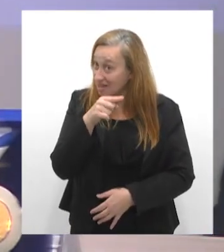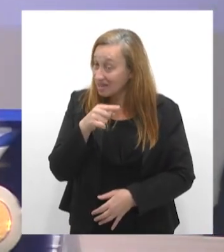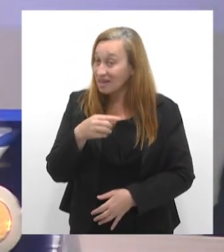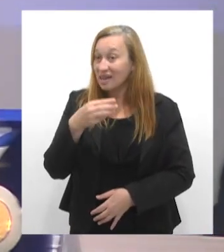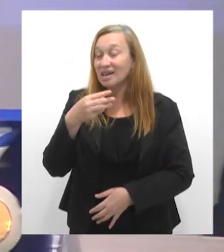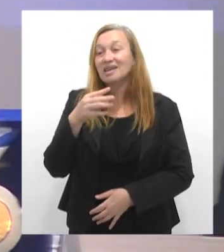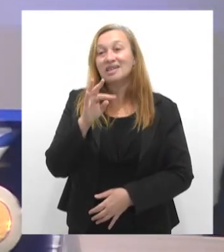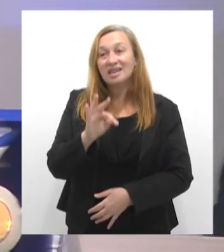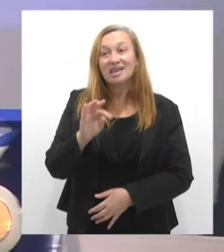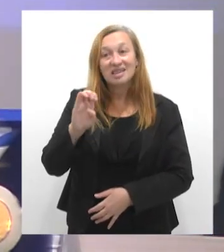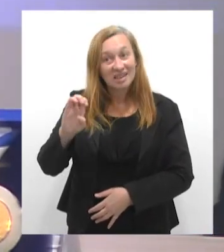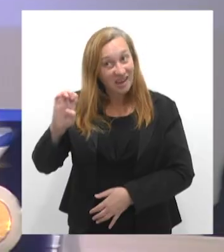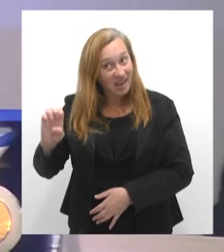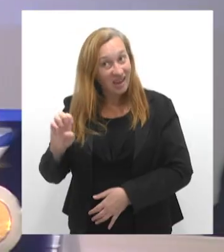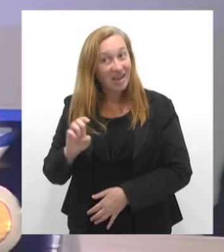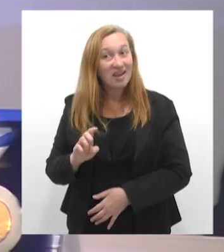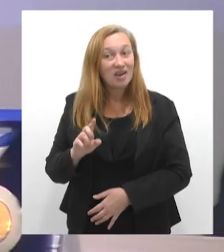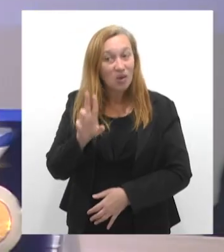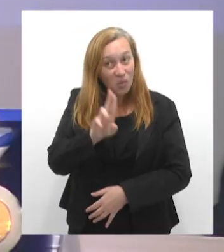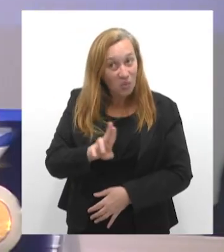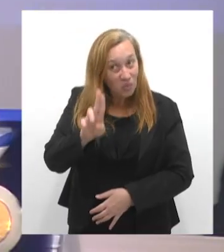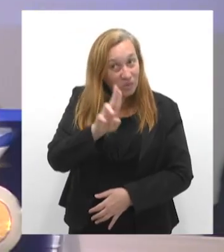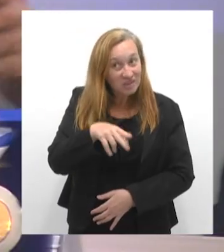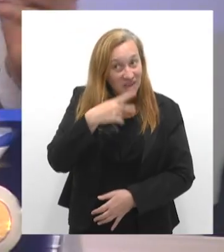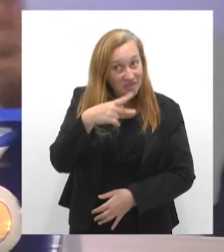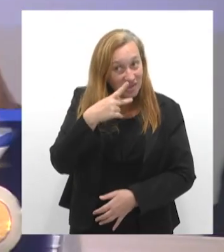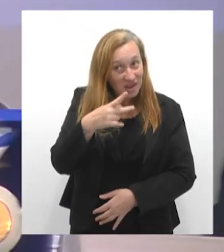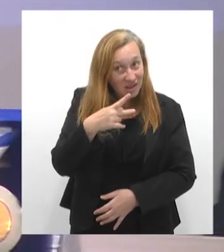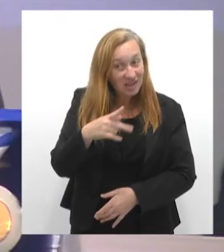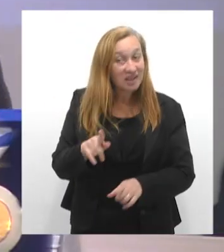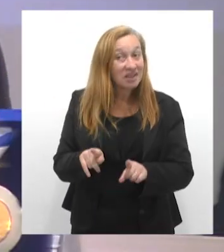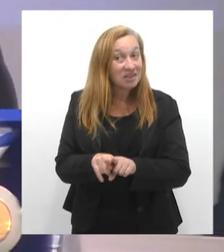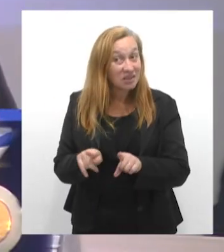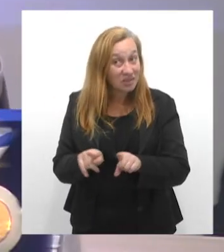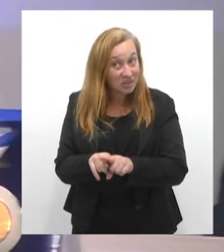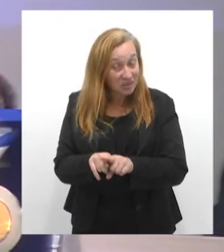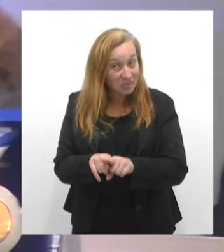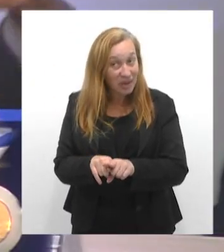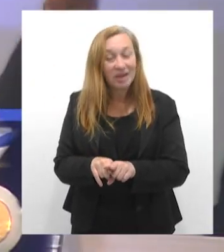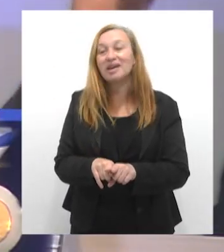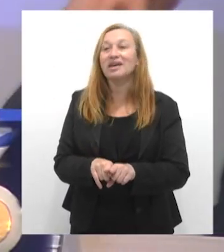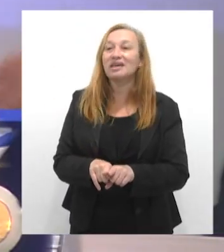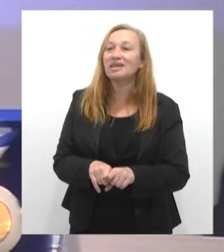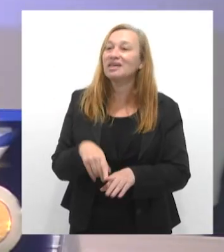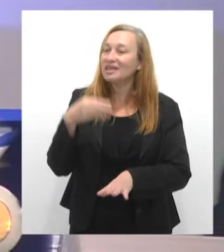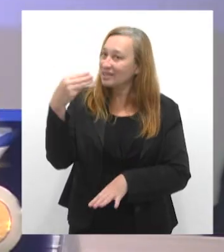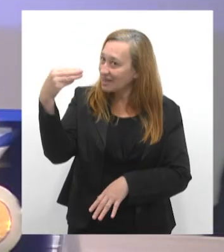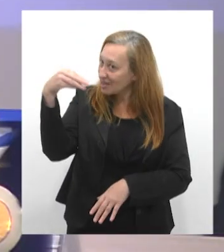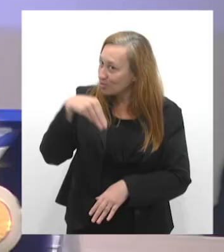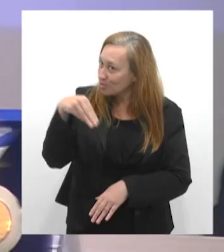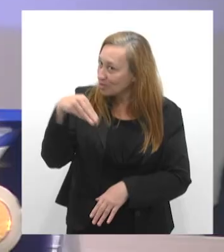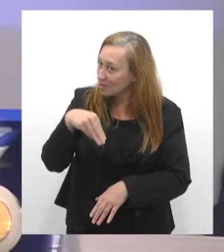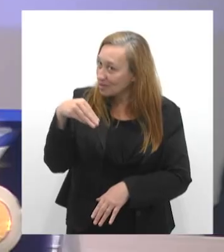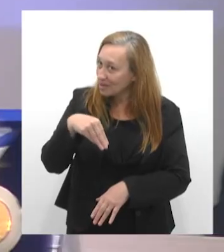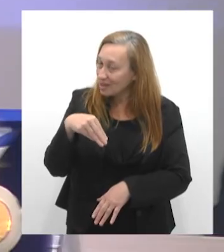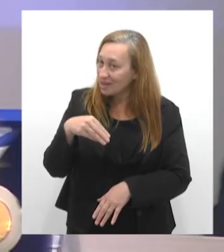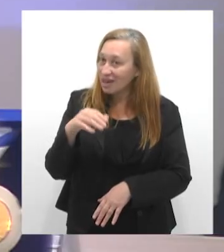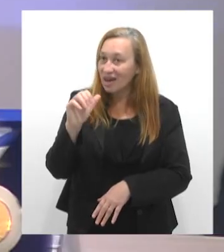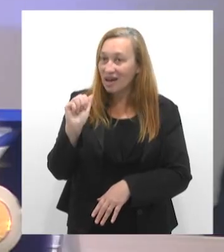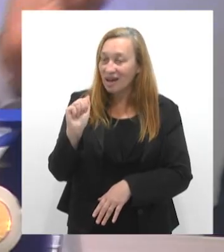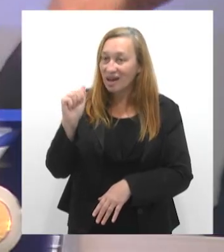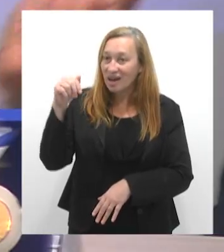TCE. Vai fazer uso da palavra. Também com longevos 3 minutos, o